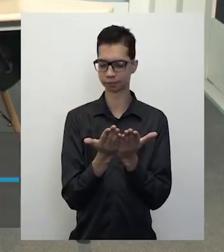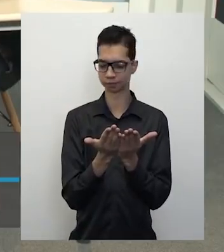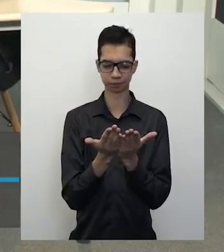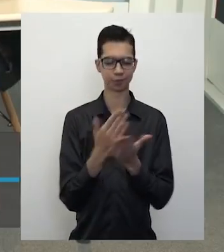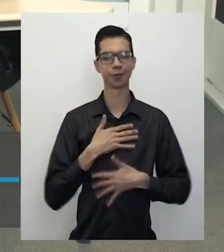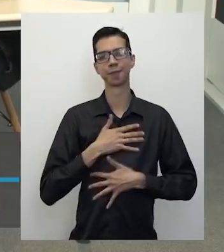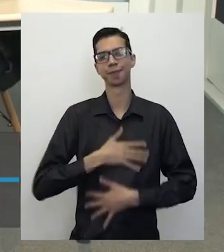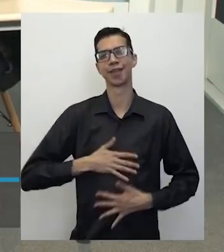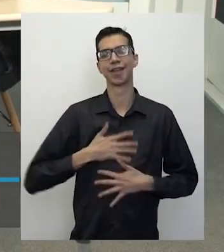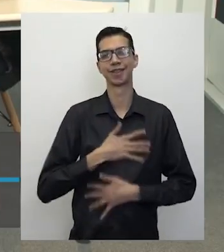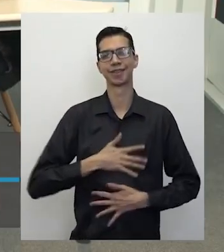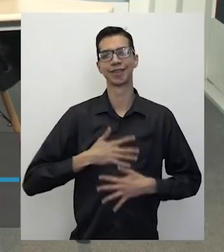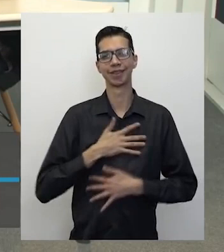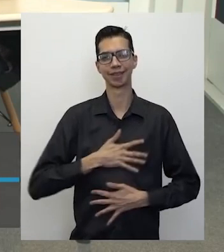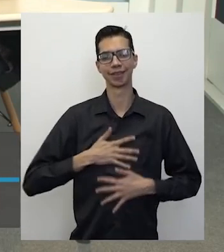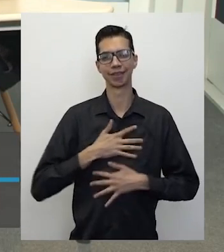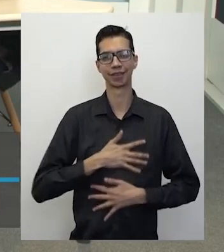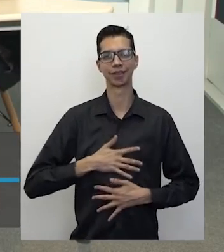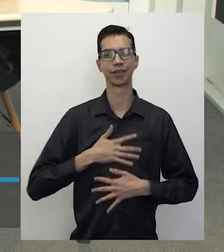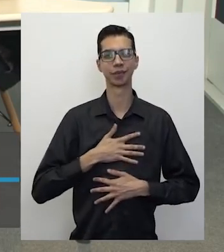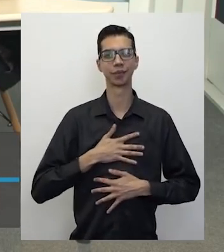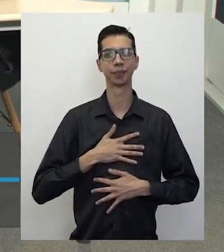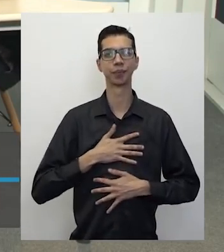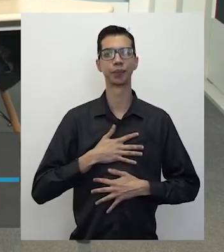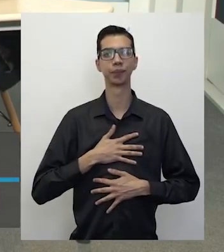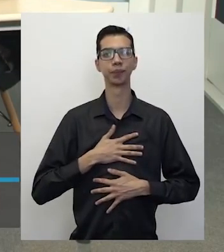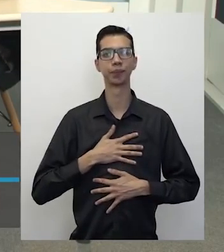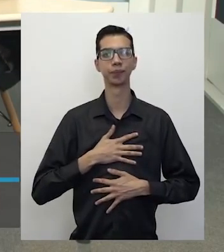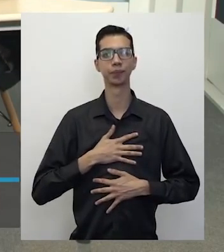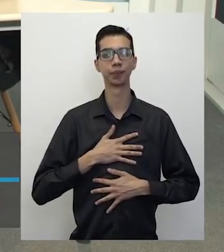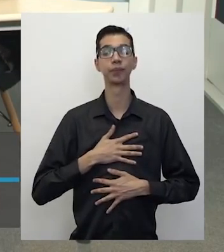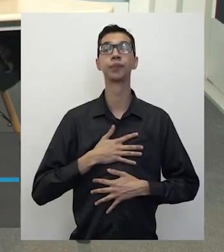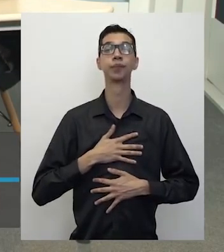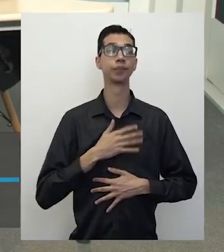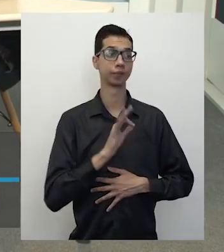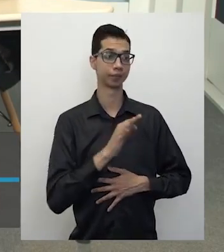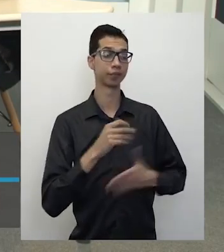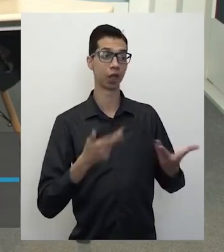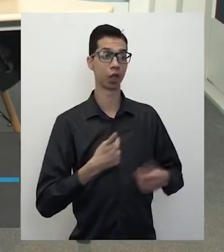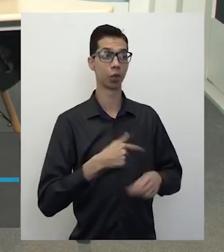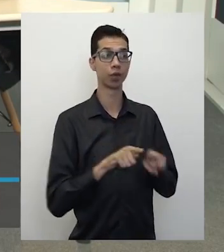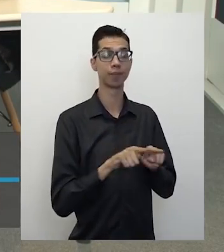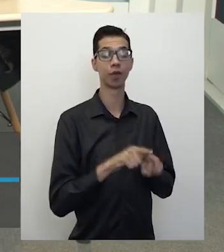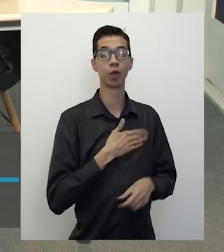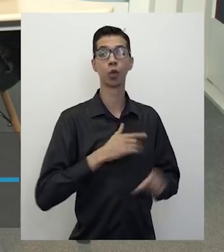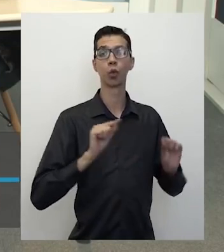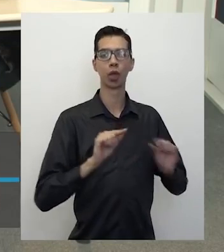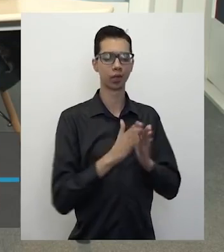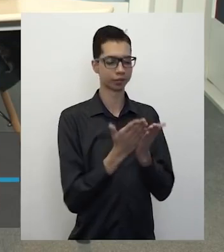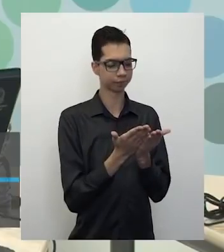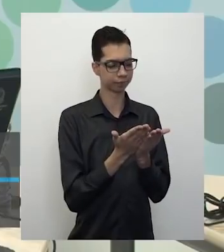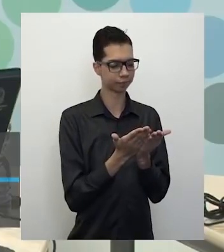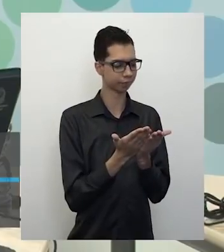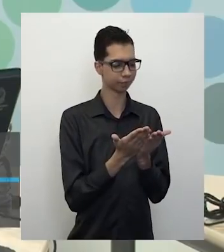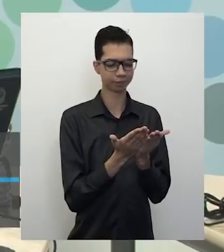praia, sabia, Andréia? Também. Eu amo ir pra praia, sentar lá, pegar um livro com aquela brisa e ler. Nossa, é uma